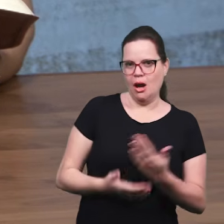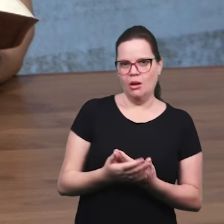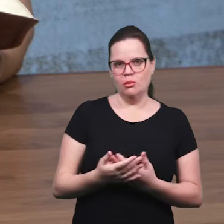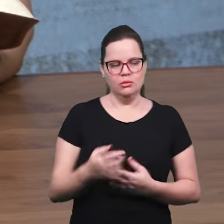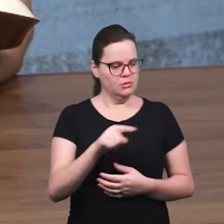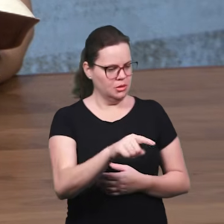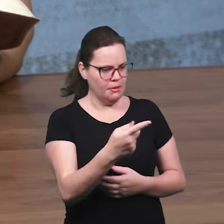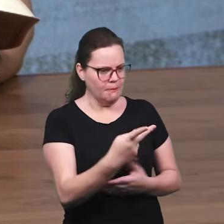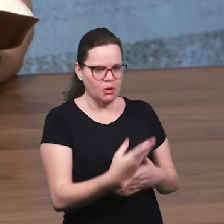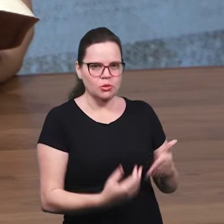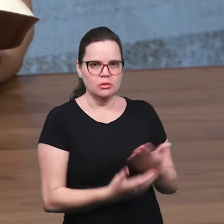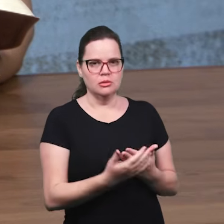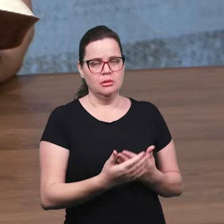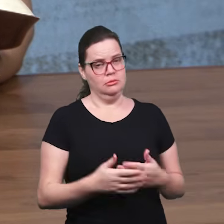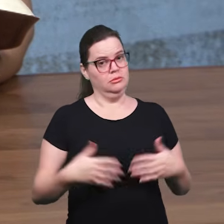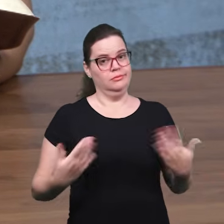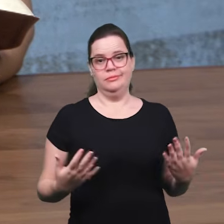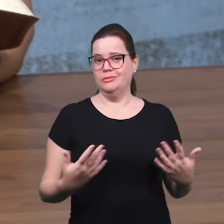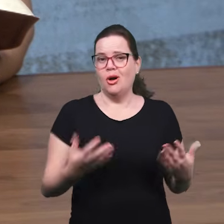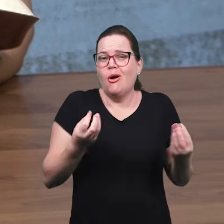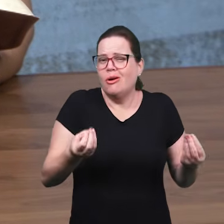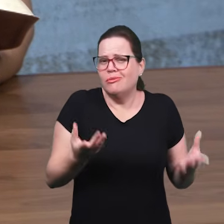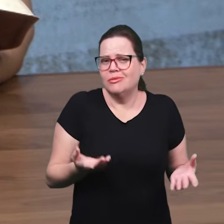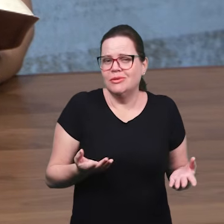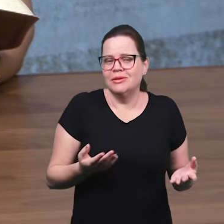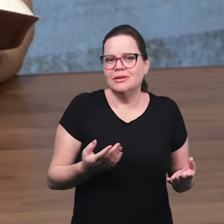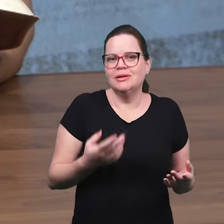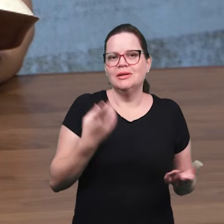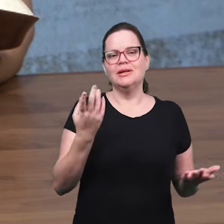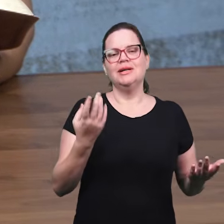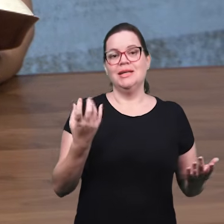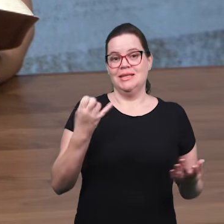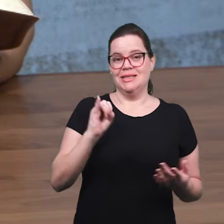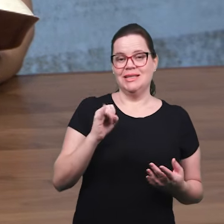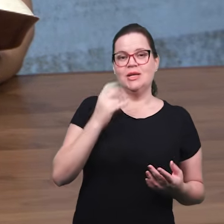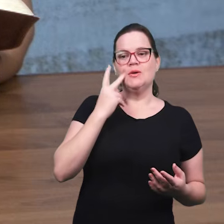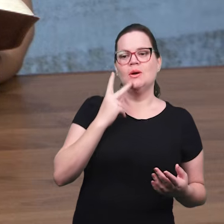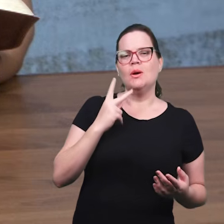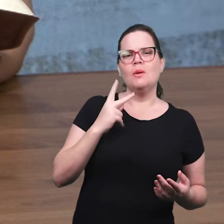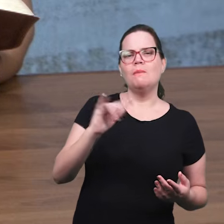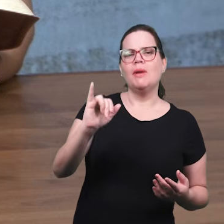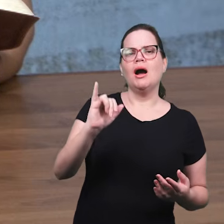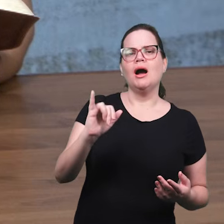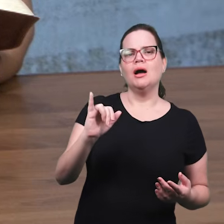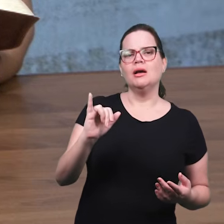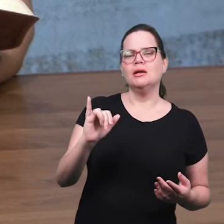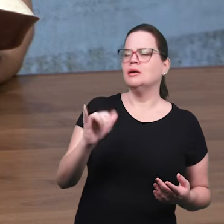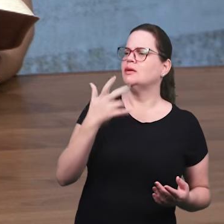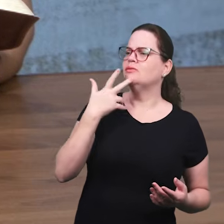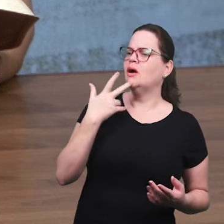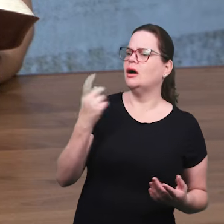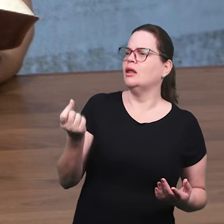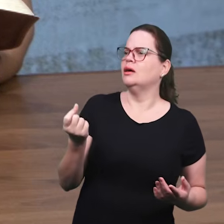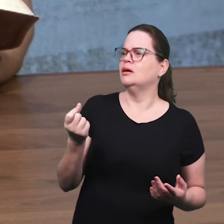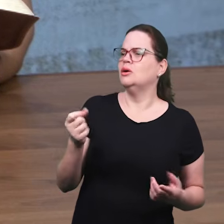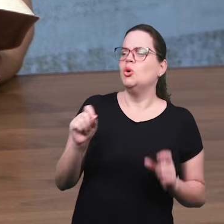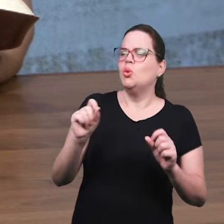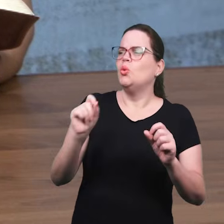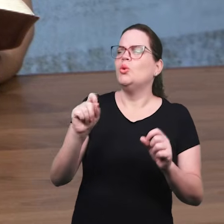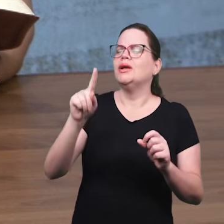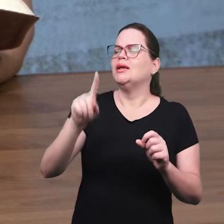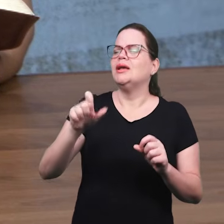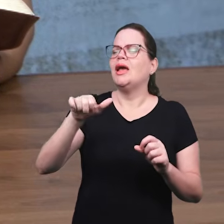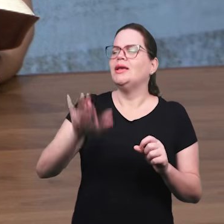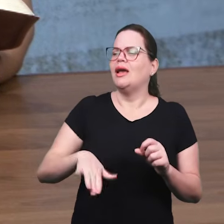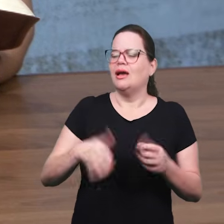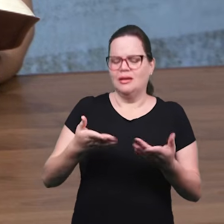Ai daquele que diz ao pai: que é o que geras? E à mulher: que dás tu à